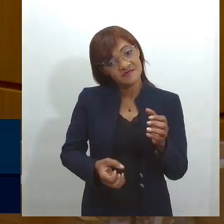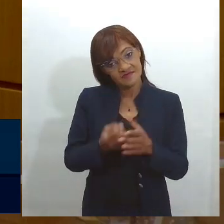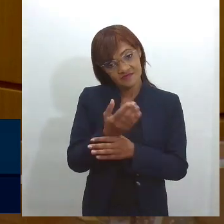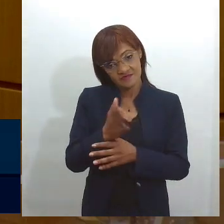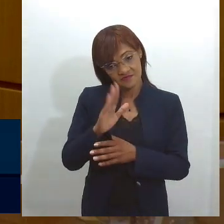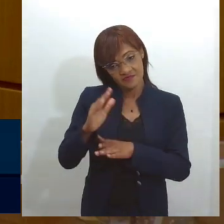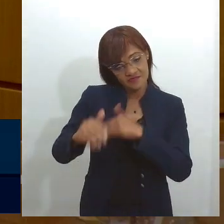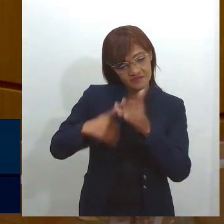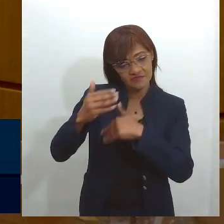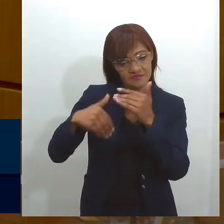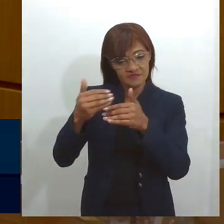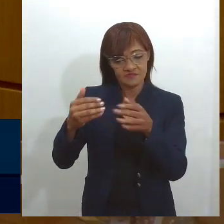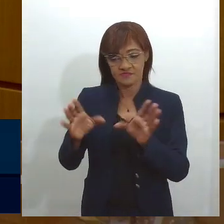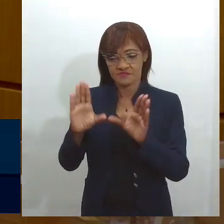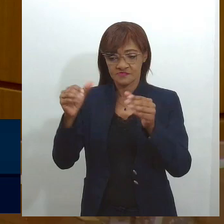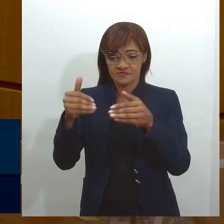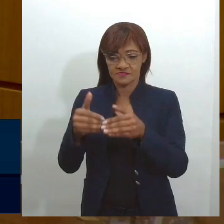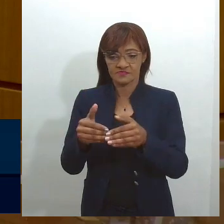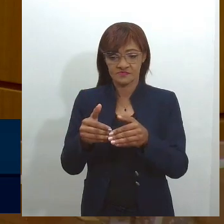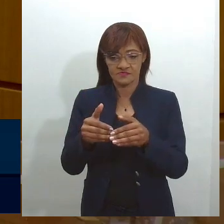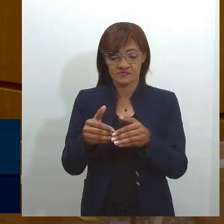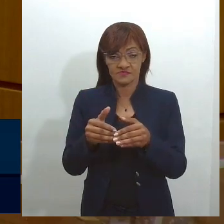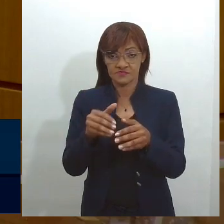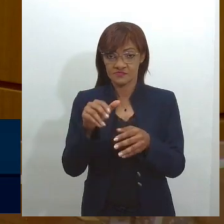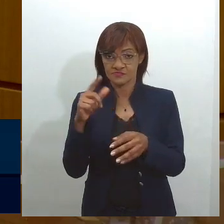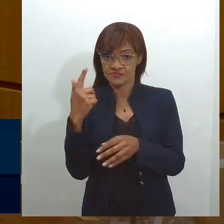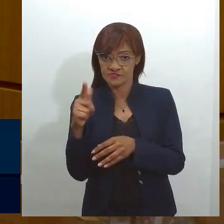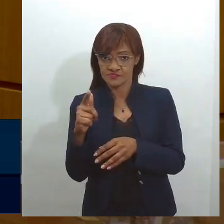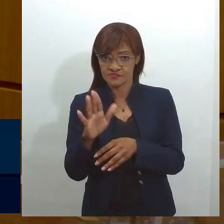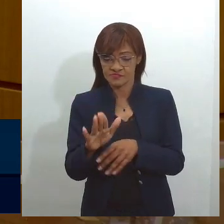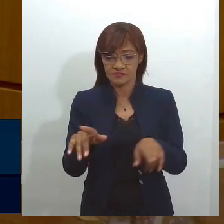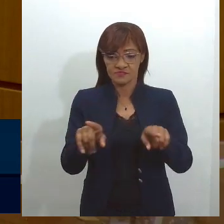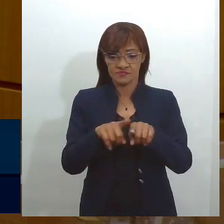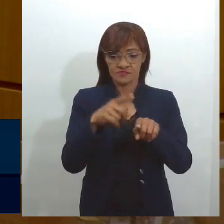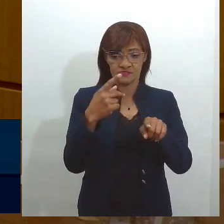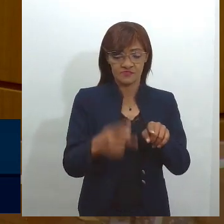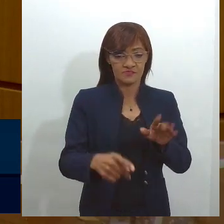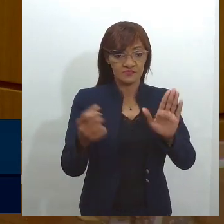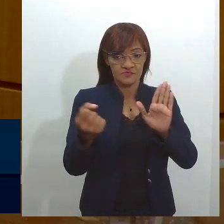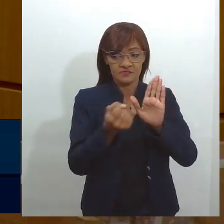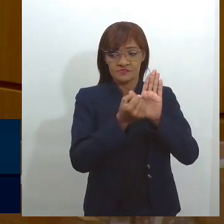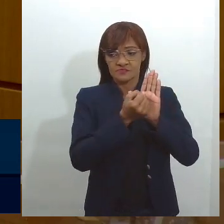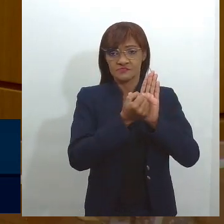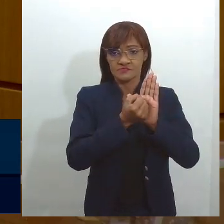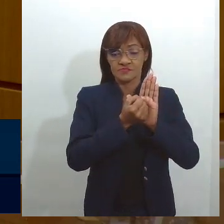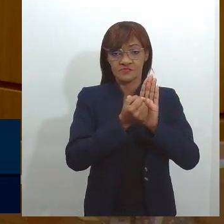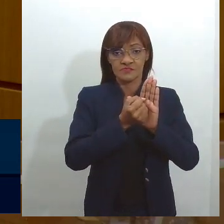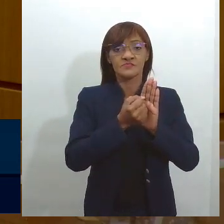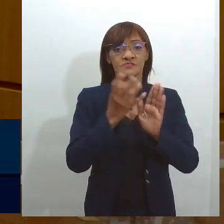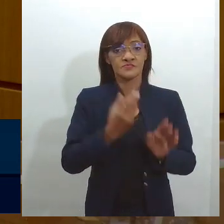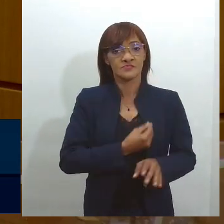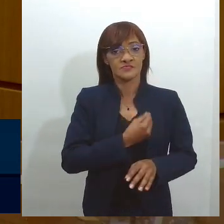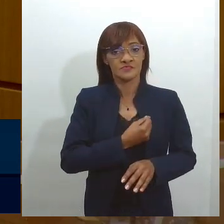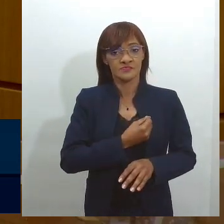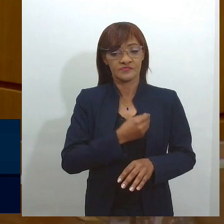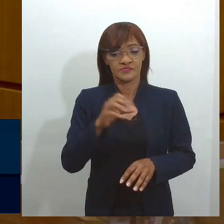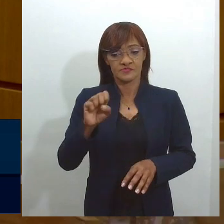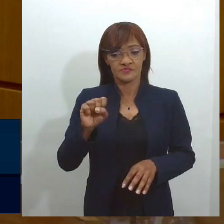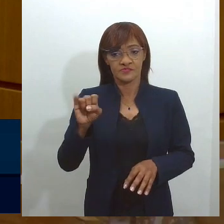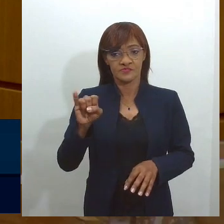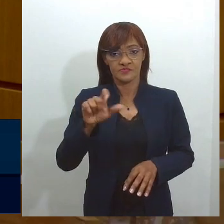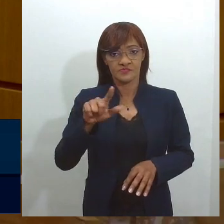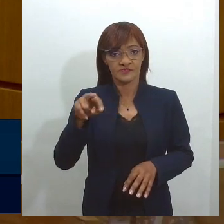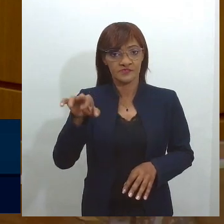biogás. Outra ação empreendedora que marcou a história de Silvio de Oliveira foi a responsabilidade pelo fornecimento dos